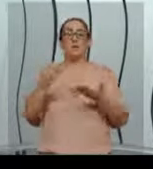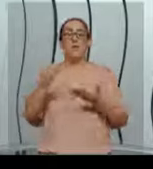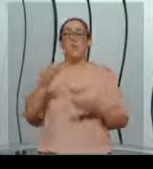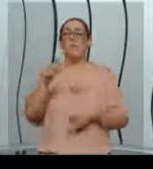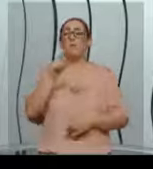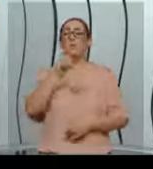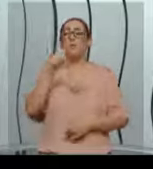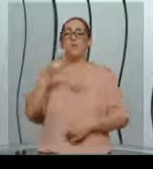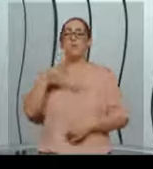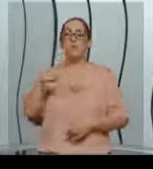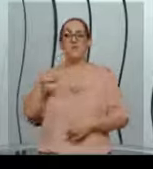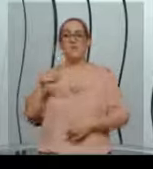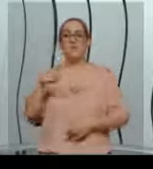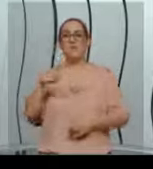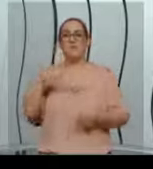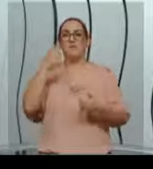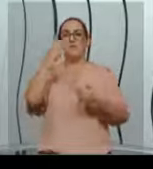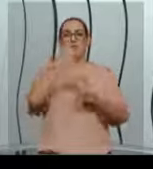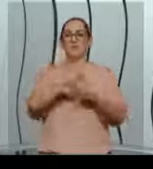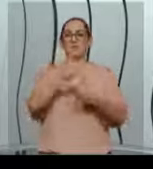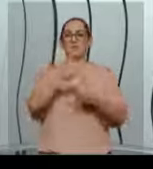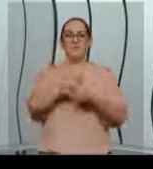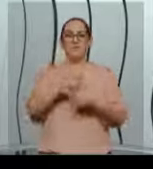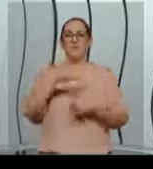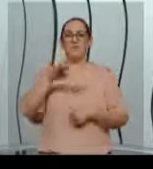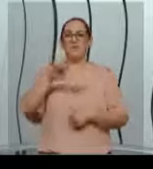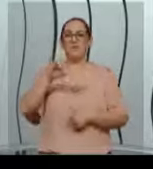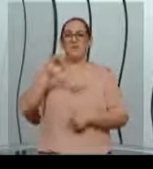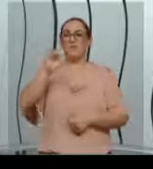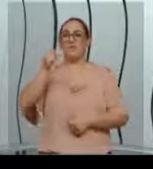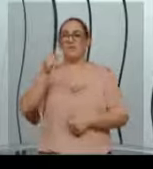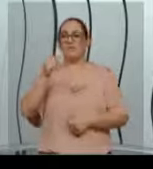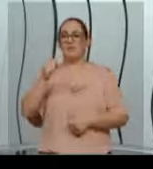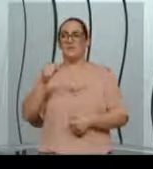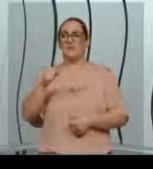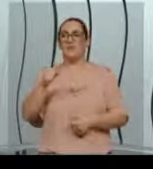e o termo E para substituir o trans.